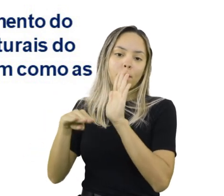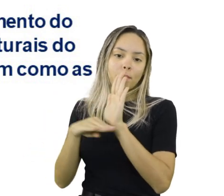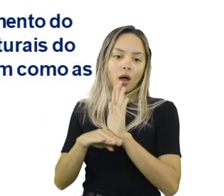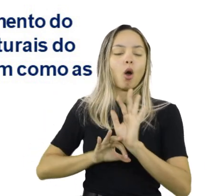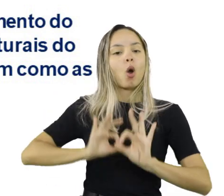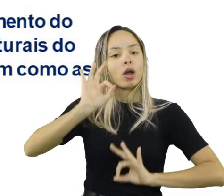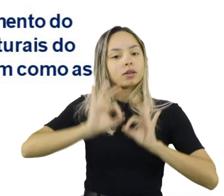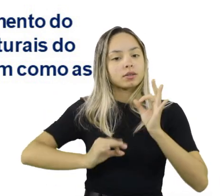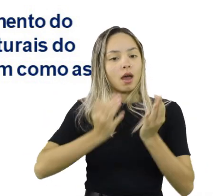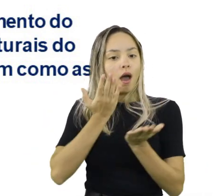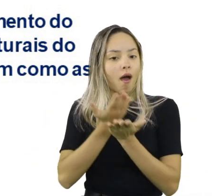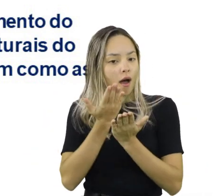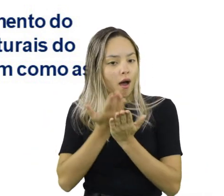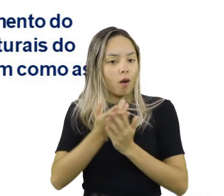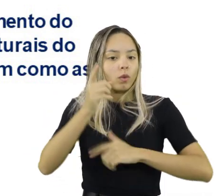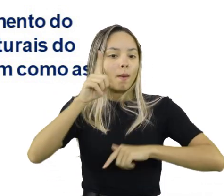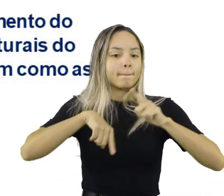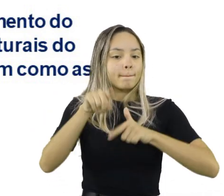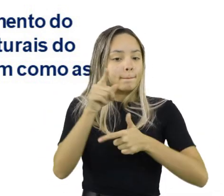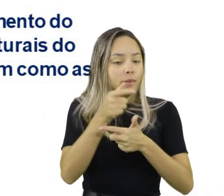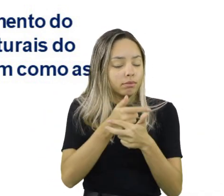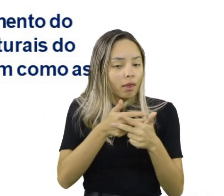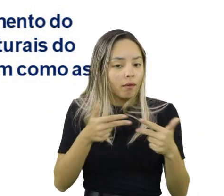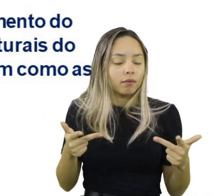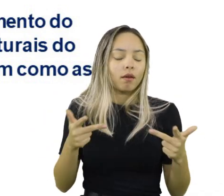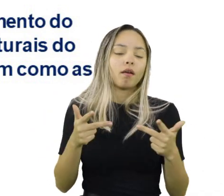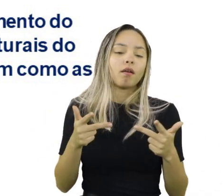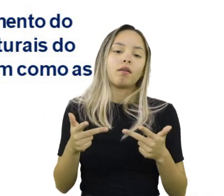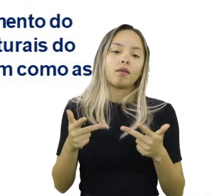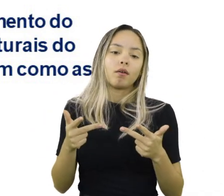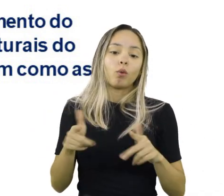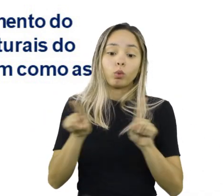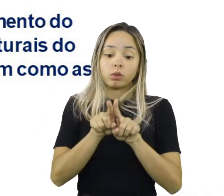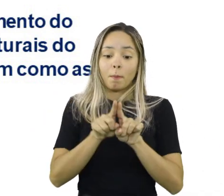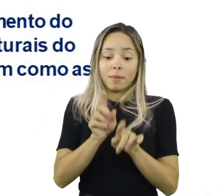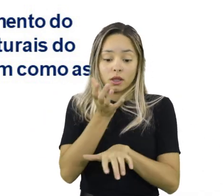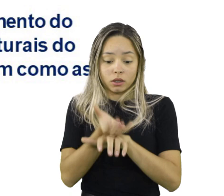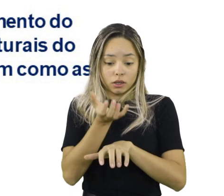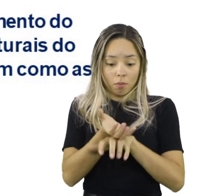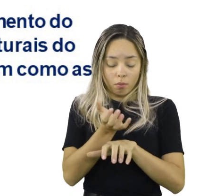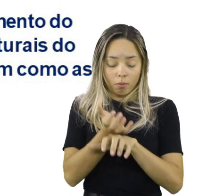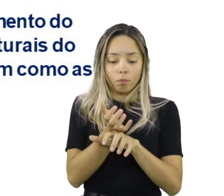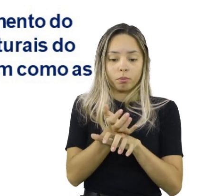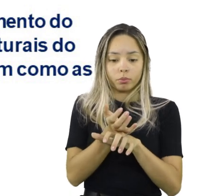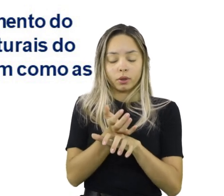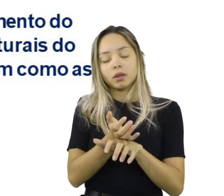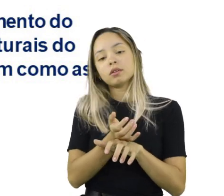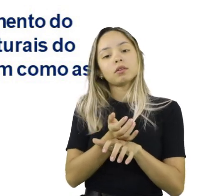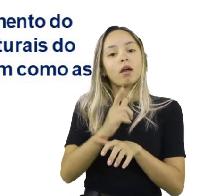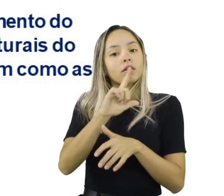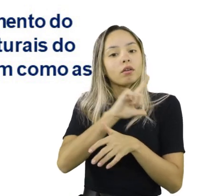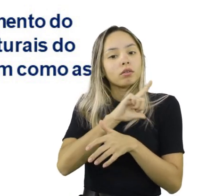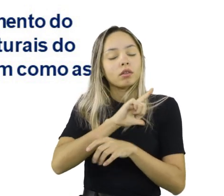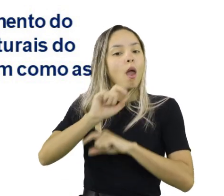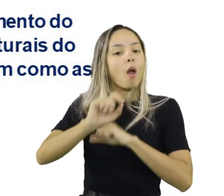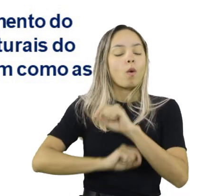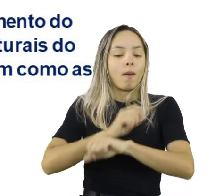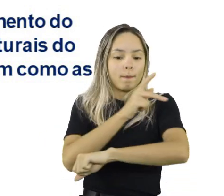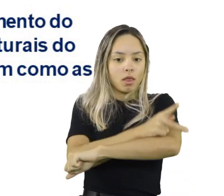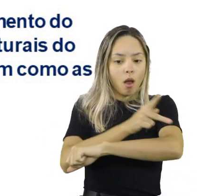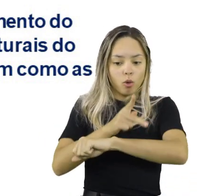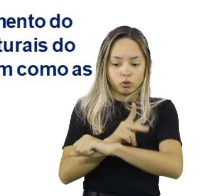ensino-aprendizagem, organizar a disciplina de forma para que sua prática pedagógica esteja